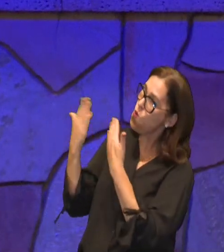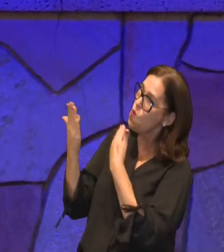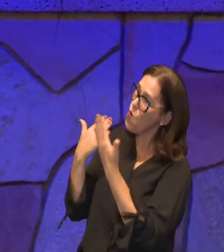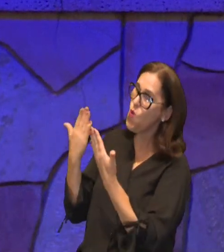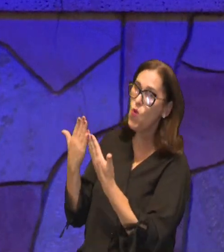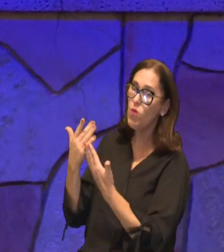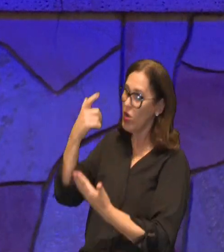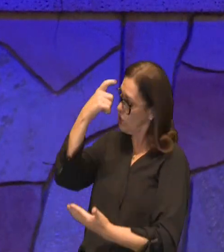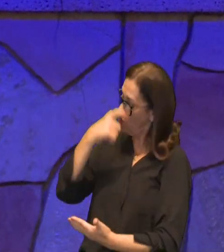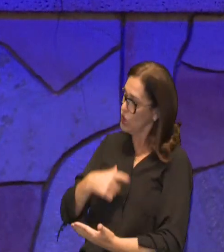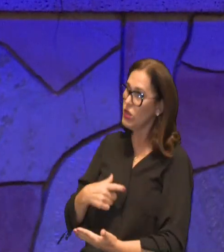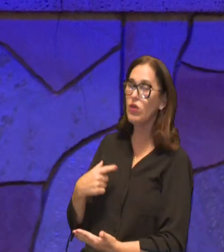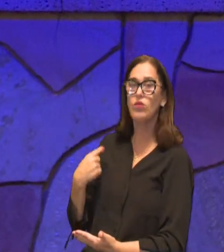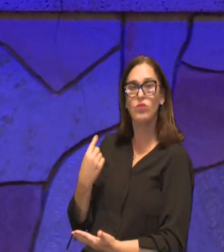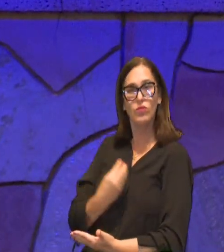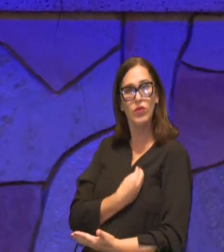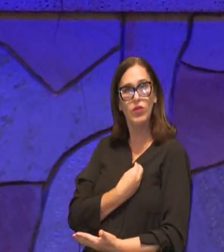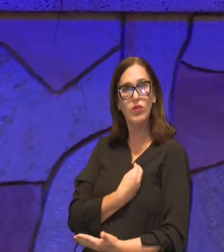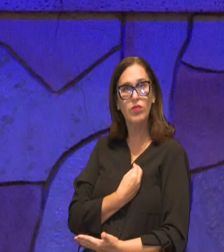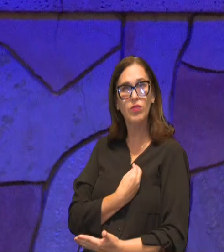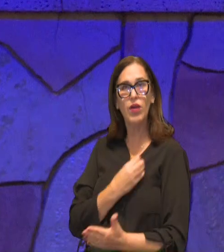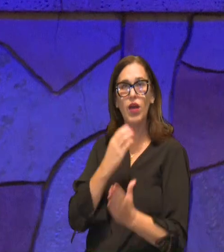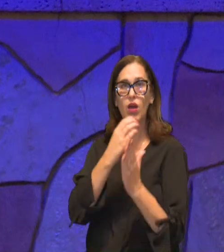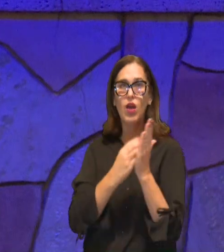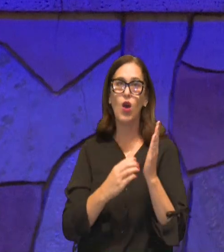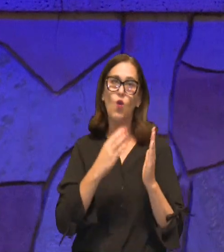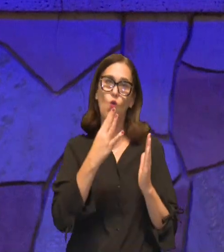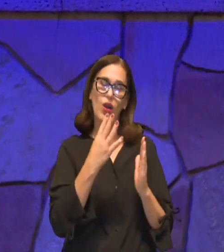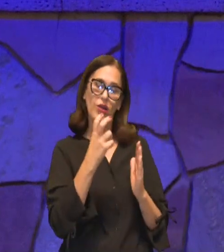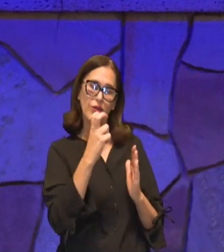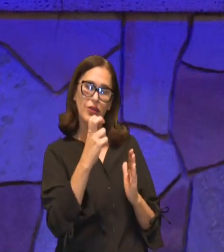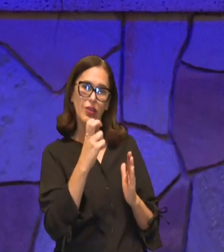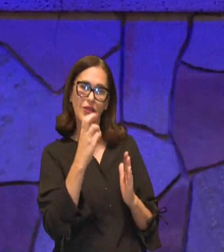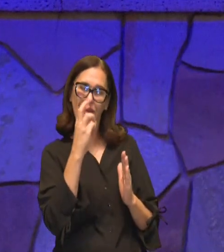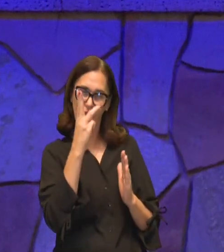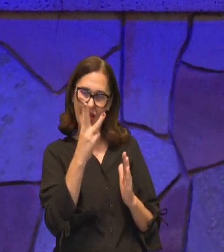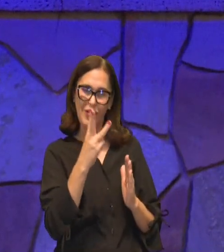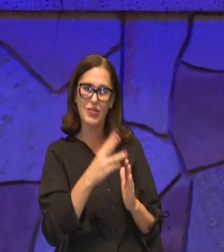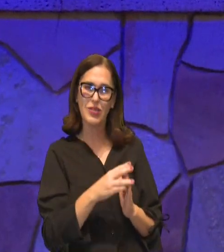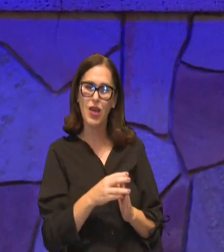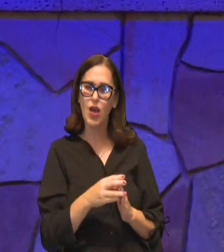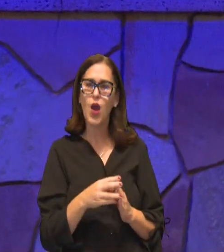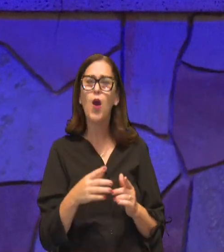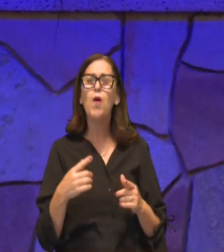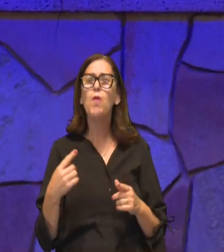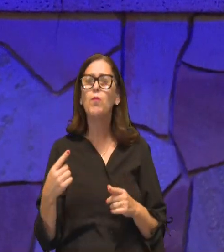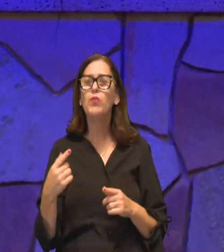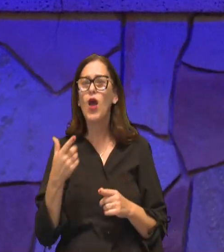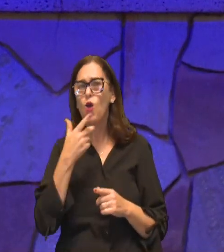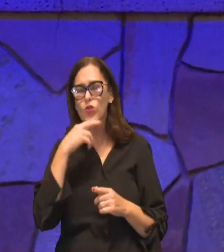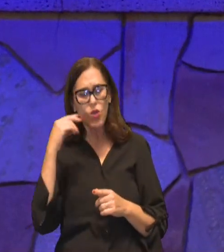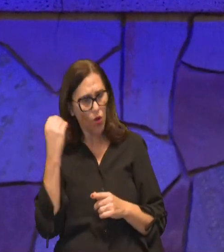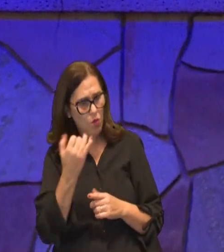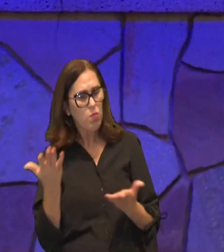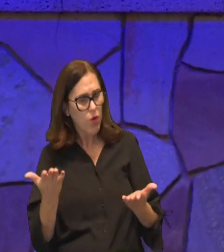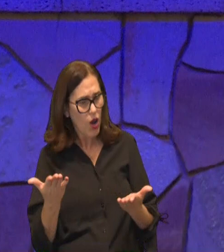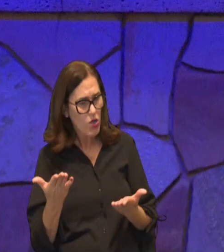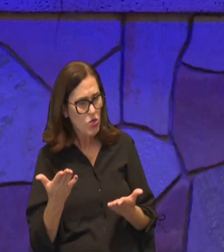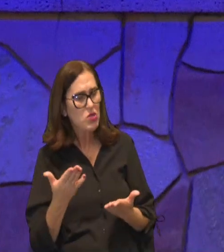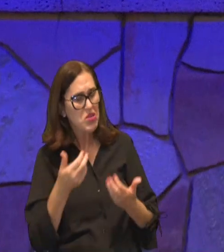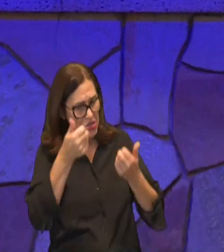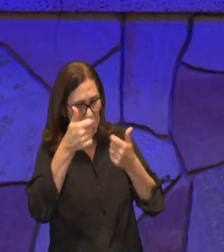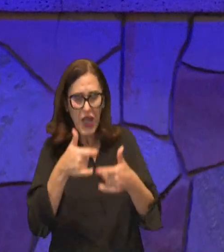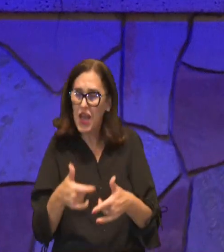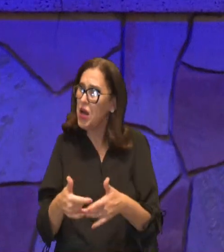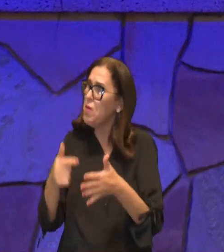nossa situação? Lá no capítulo 43 é lindo: apresenta as tuas razões para que eu te possa justificar. Eu sou o Senhor,